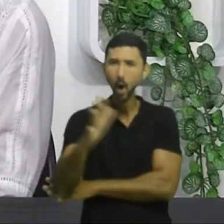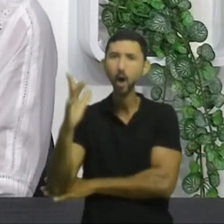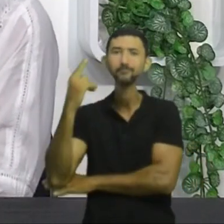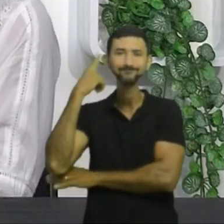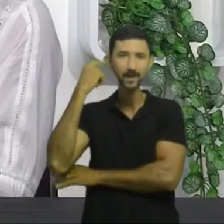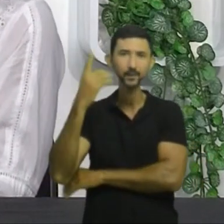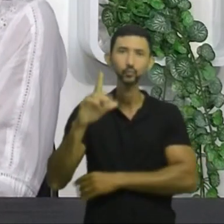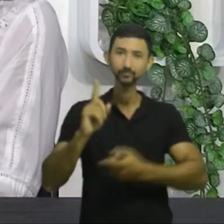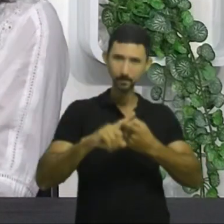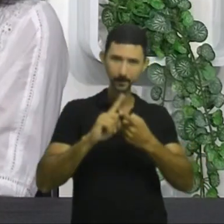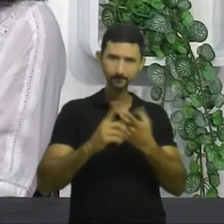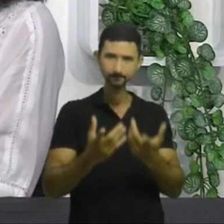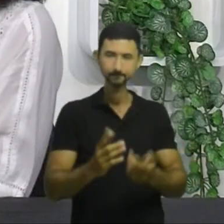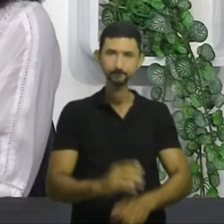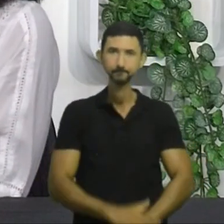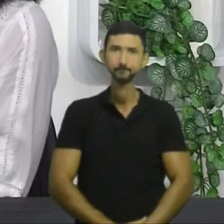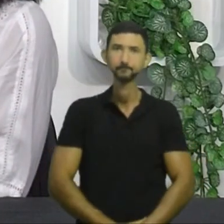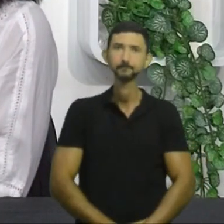não é mesmo?